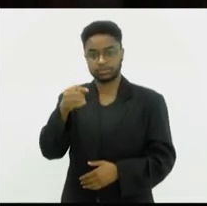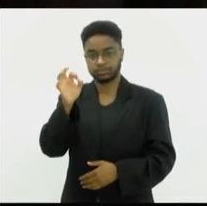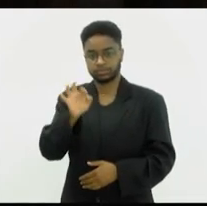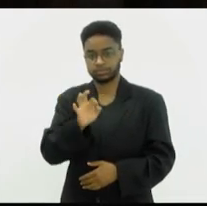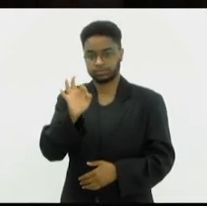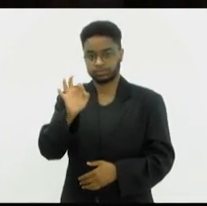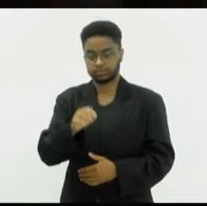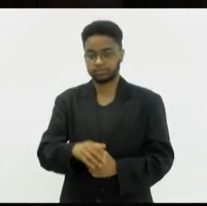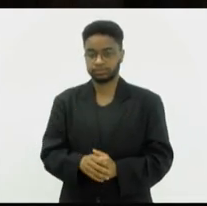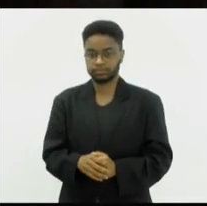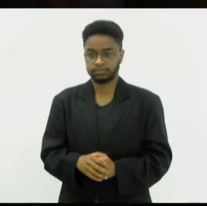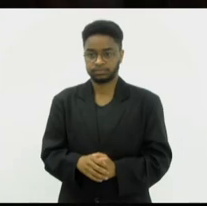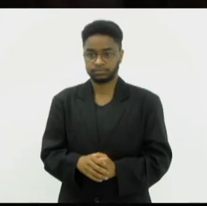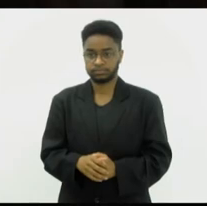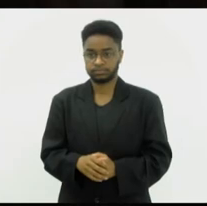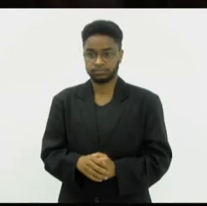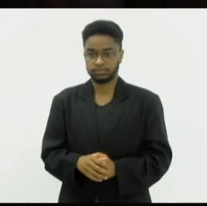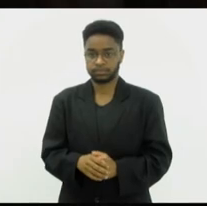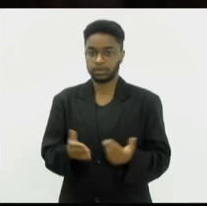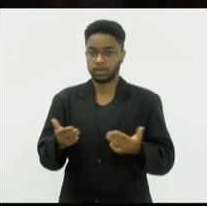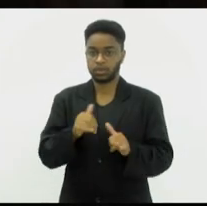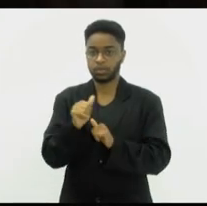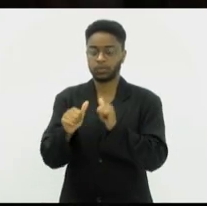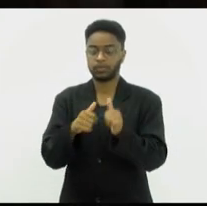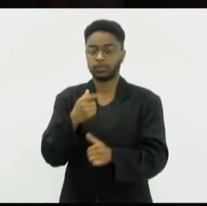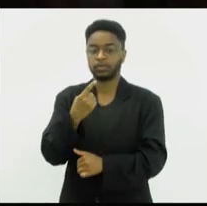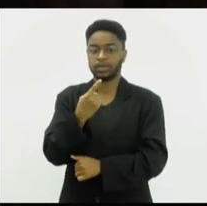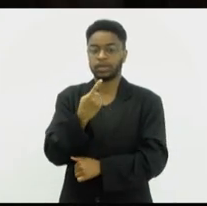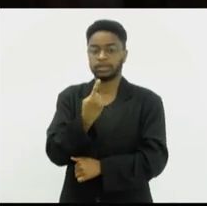57%. Quer dizer, vai pular para